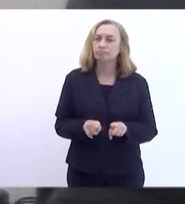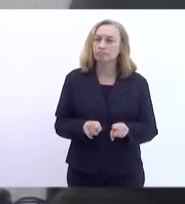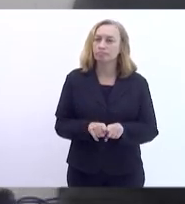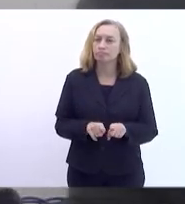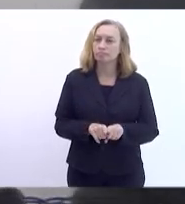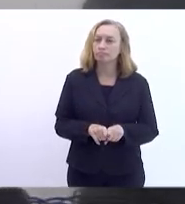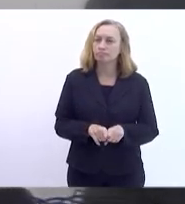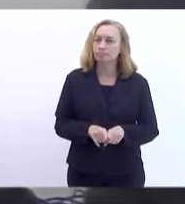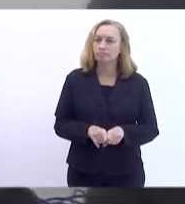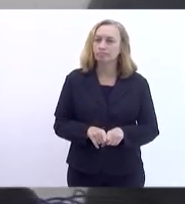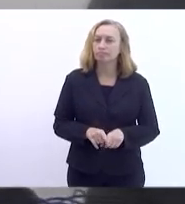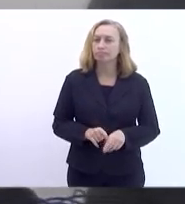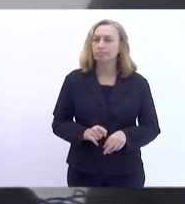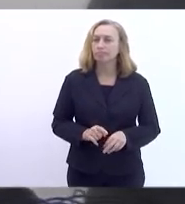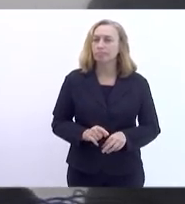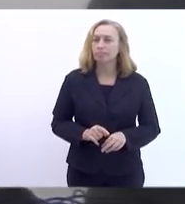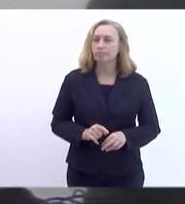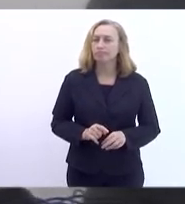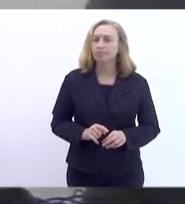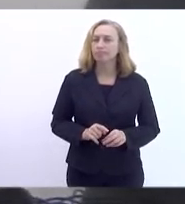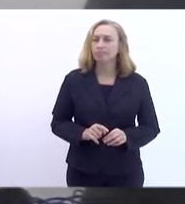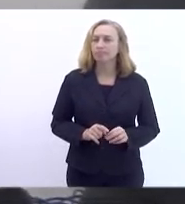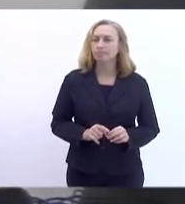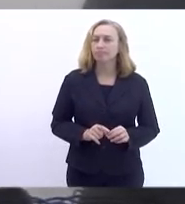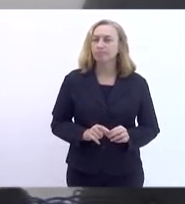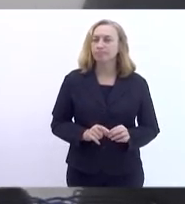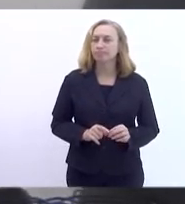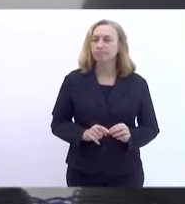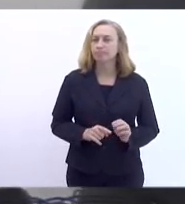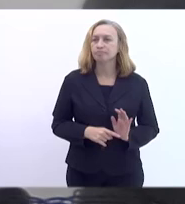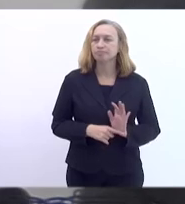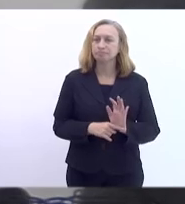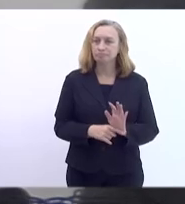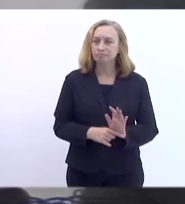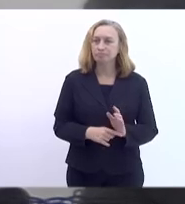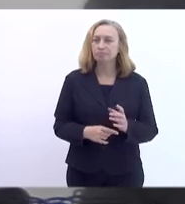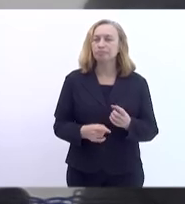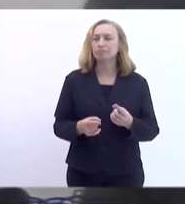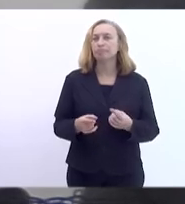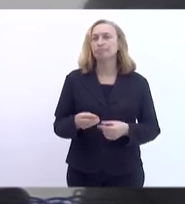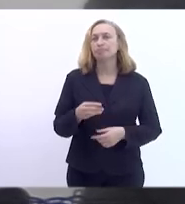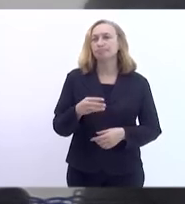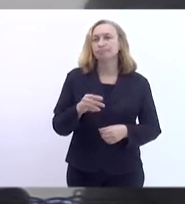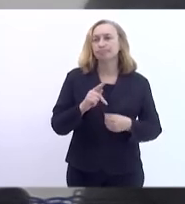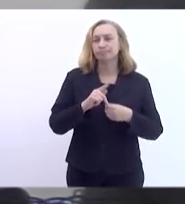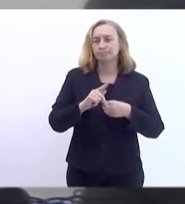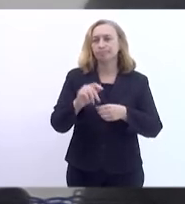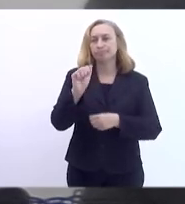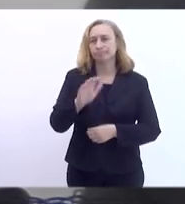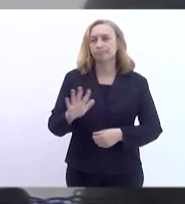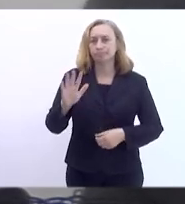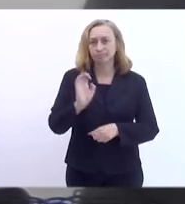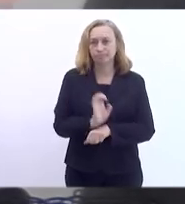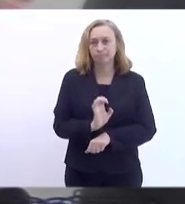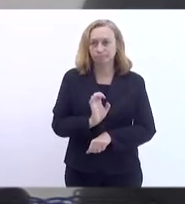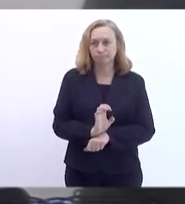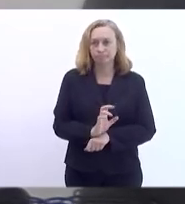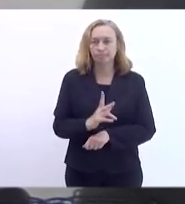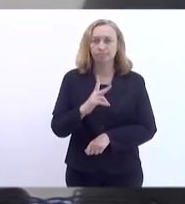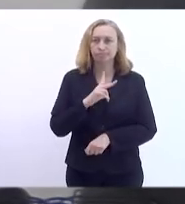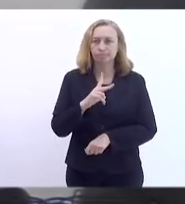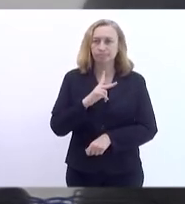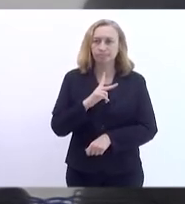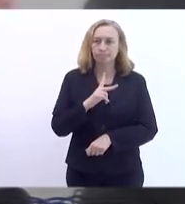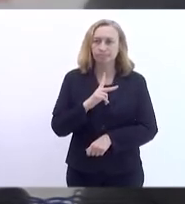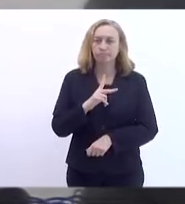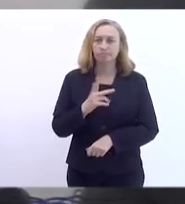de contar com o auxílio nessa discussão da procuradoria-geral do estado é aliás a própria procuradoria-geral do estado tem